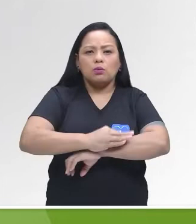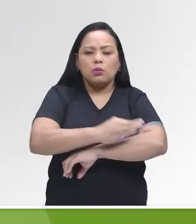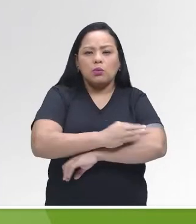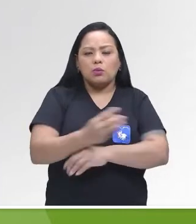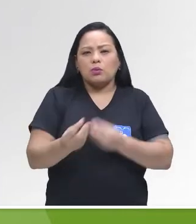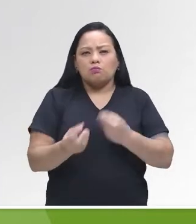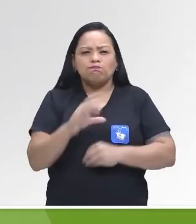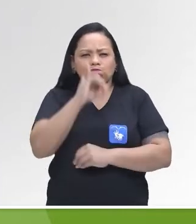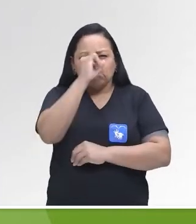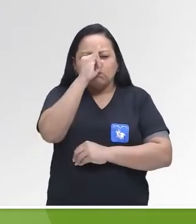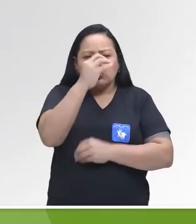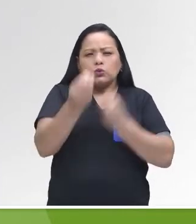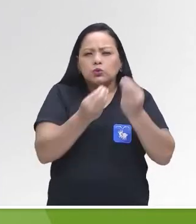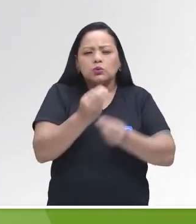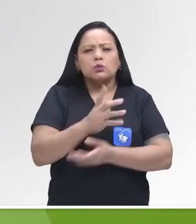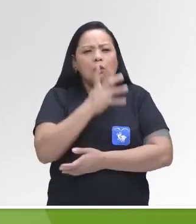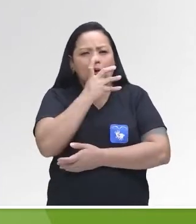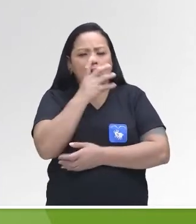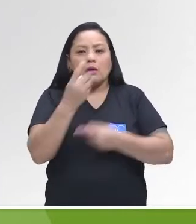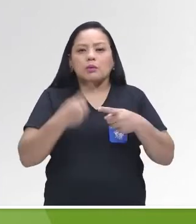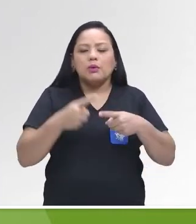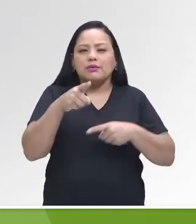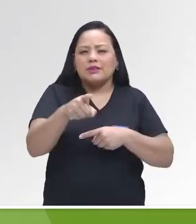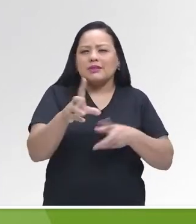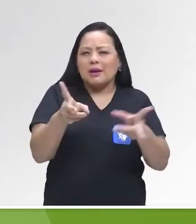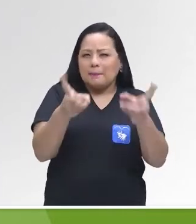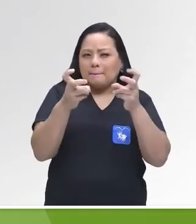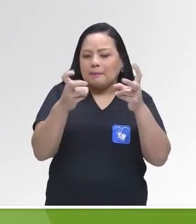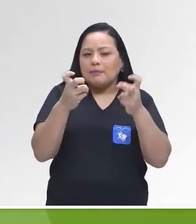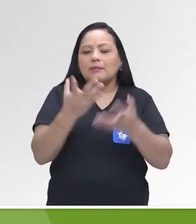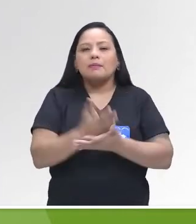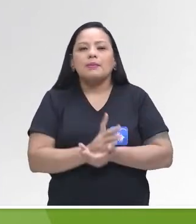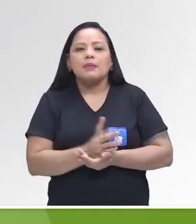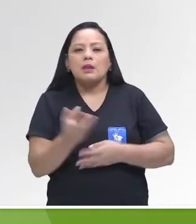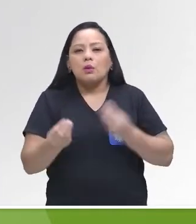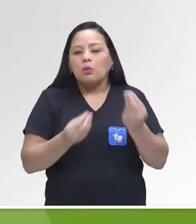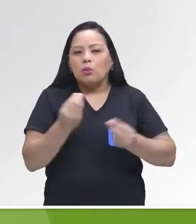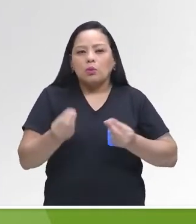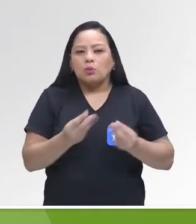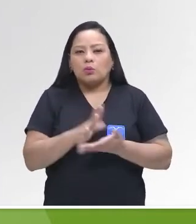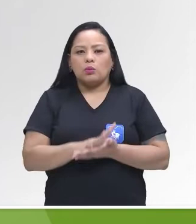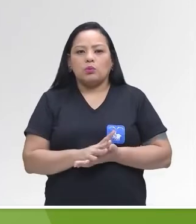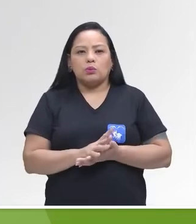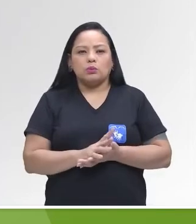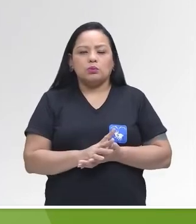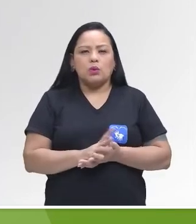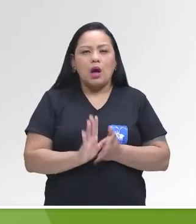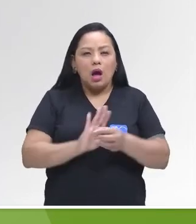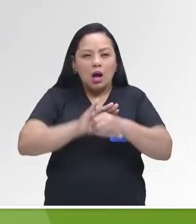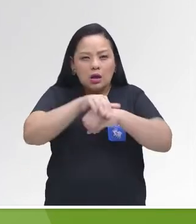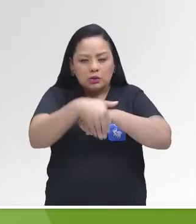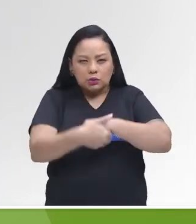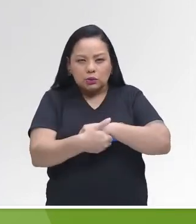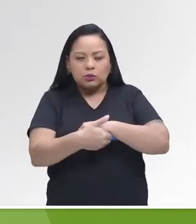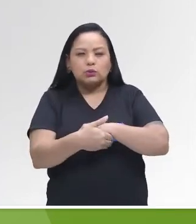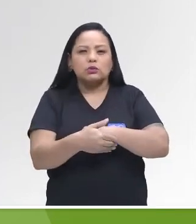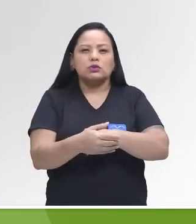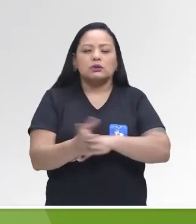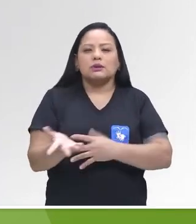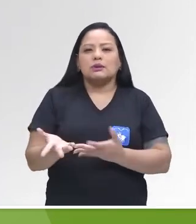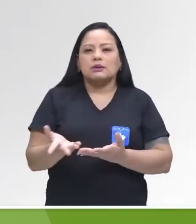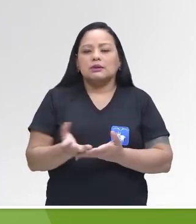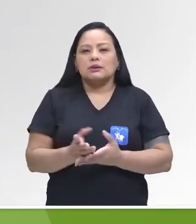bem curiosos. E aí, se você já observou, né, quando vai chegando a noite, né, o entardecer,